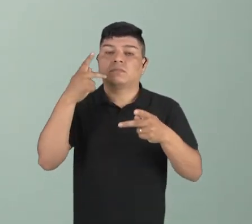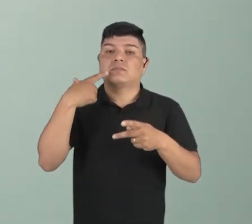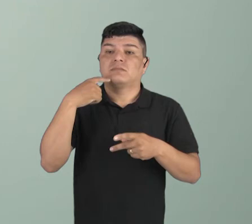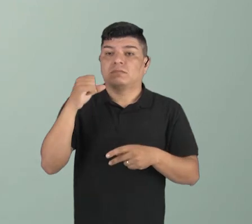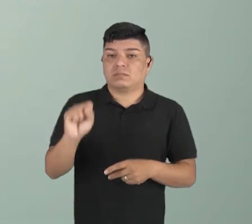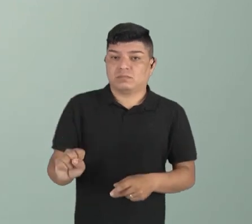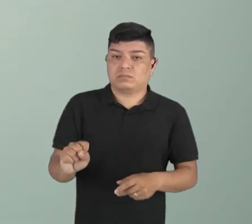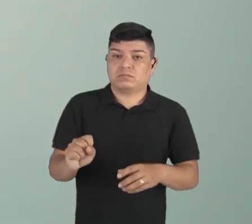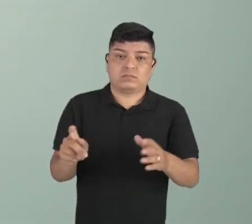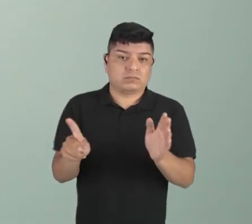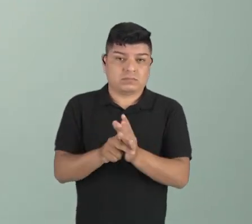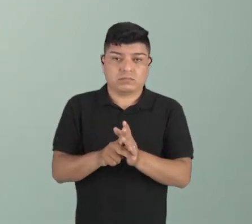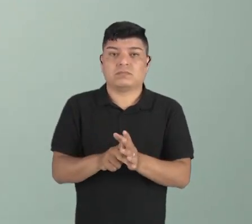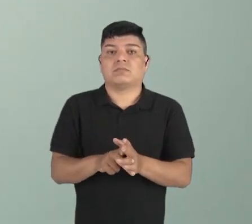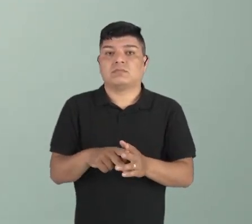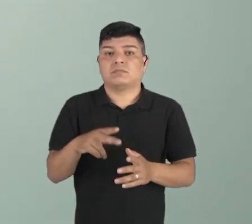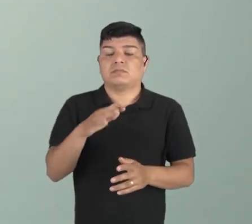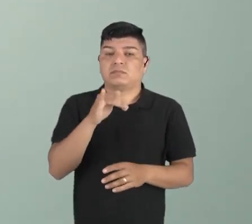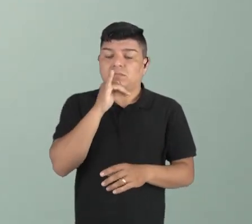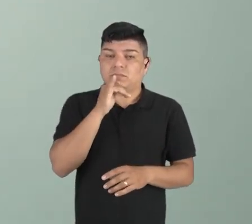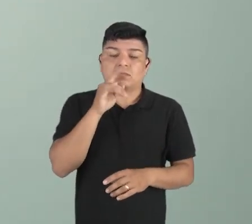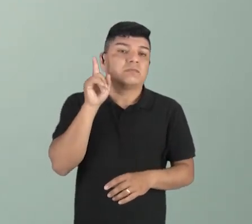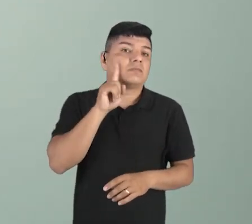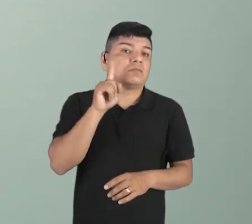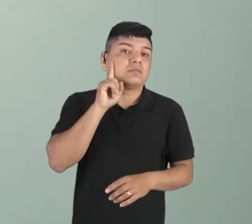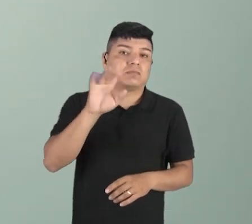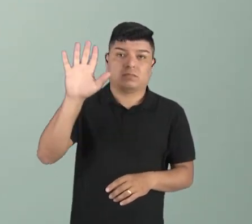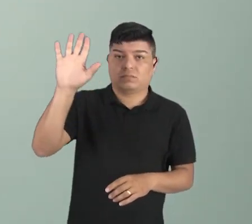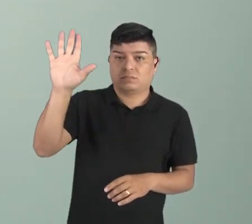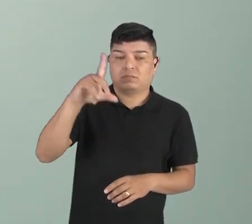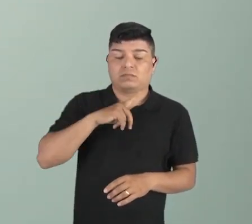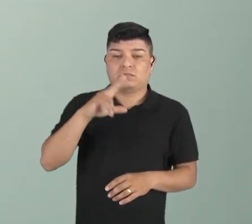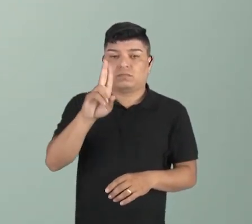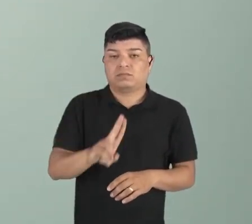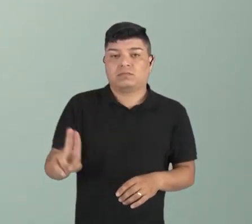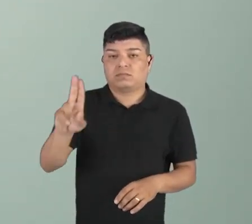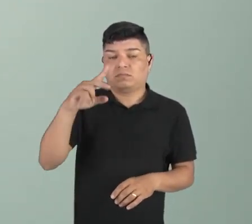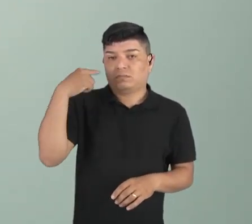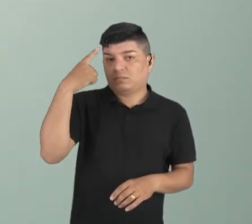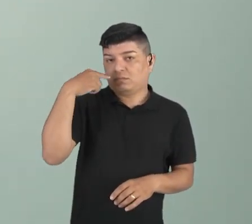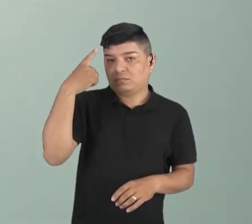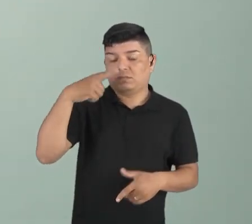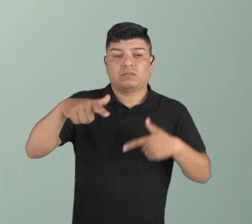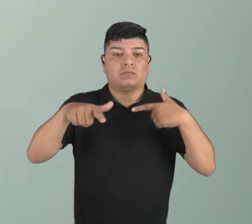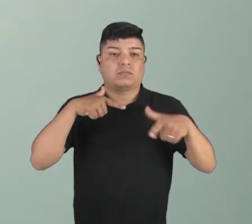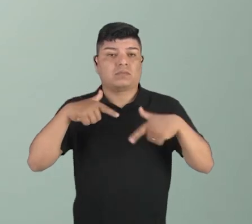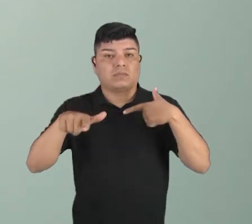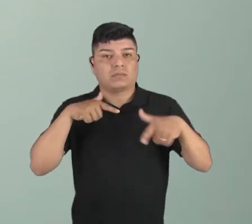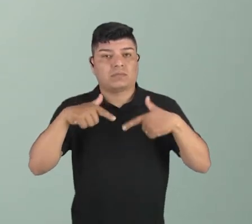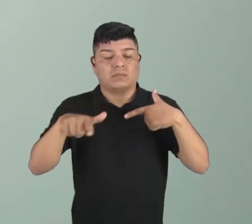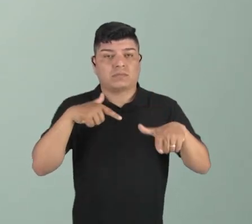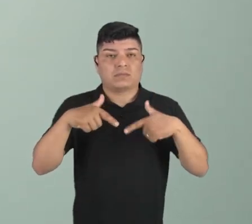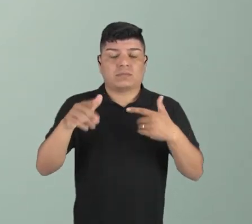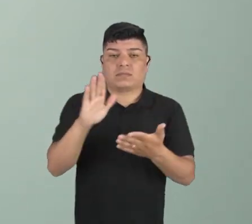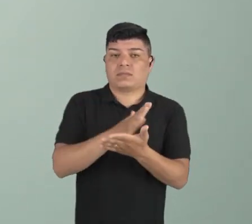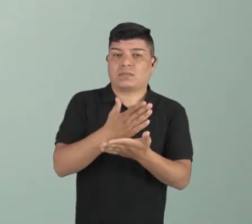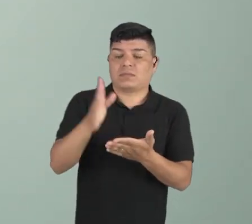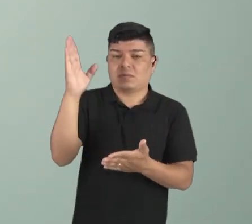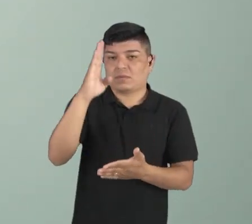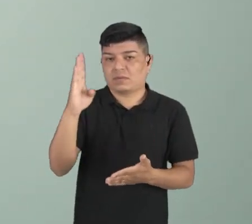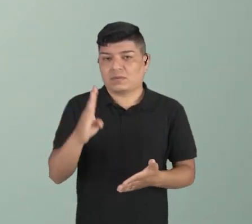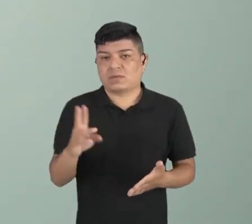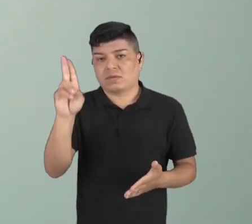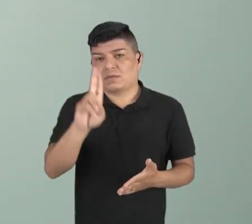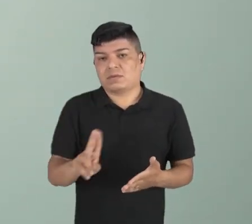alguns estadunidenses, né, que moram nos Estados Unidos, utilizam o espanhol na questão do trabalho, né? Alguns